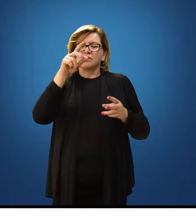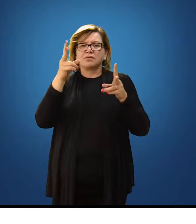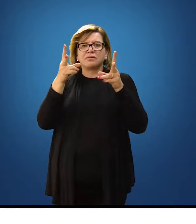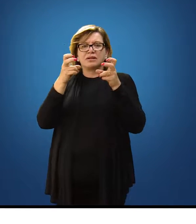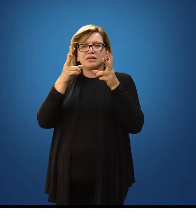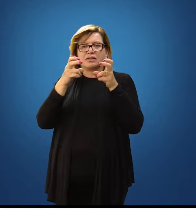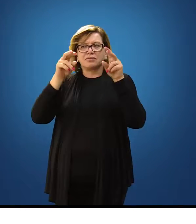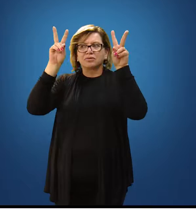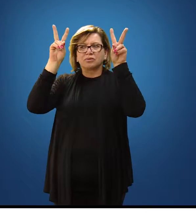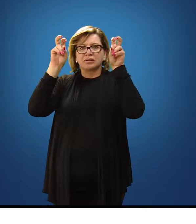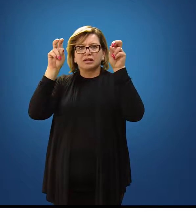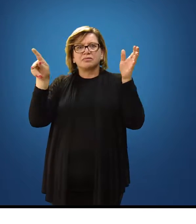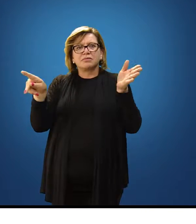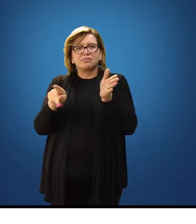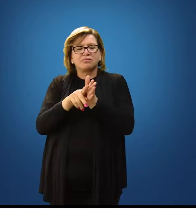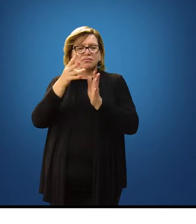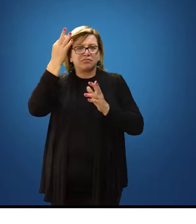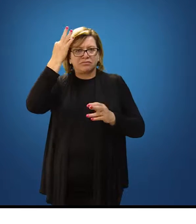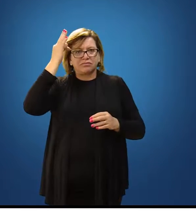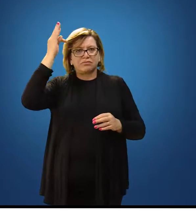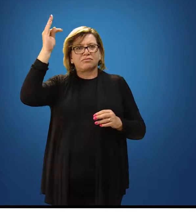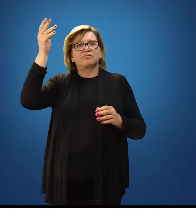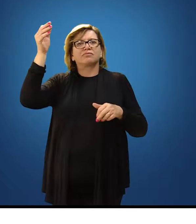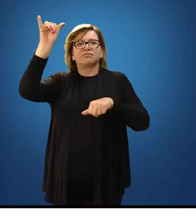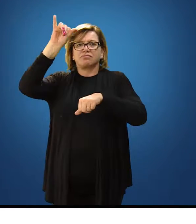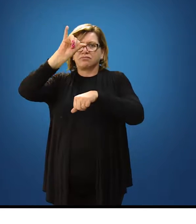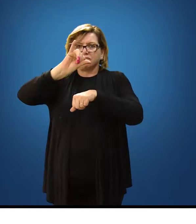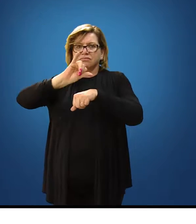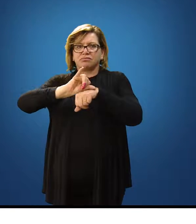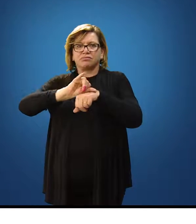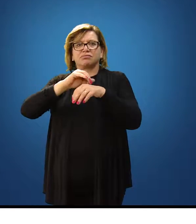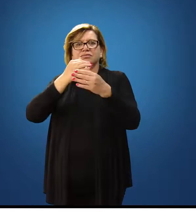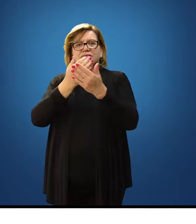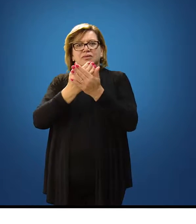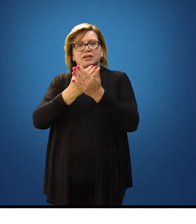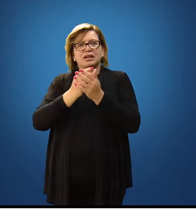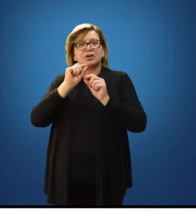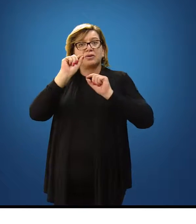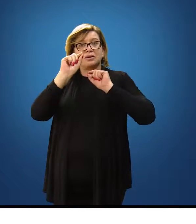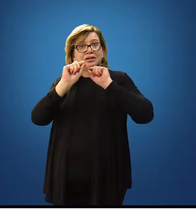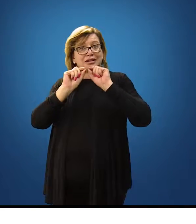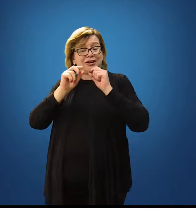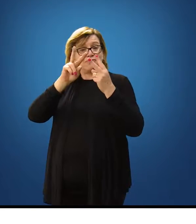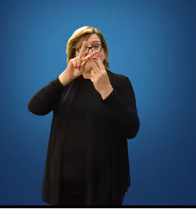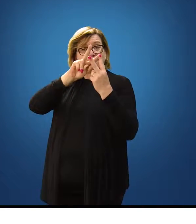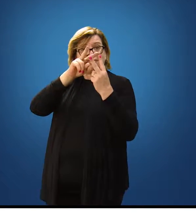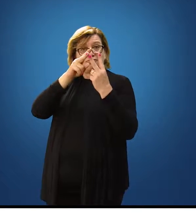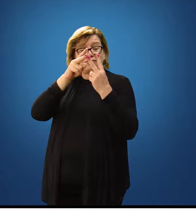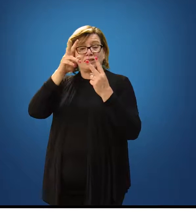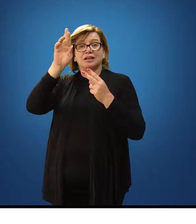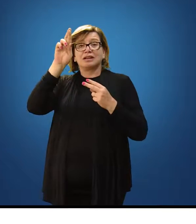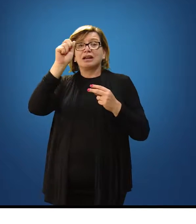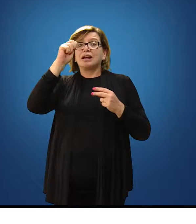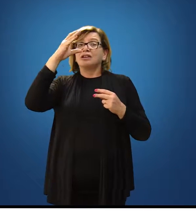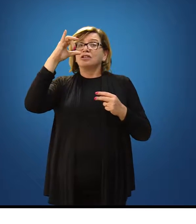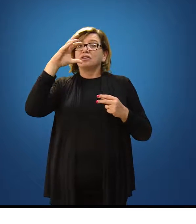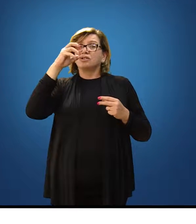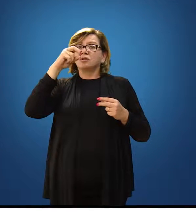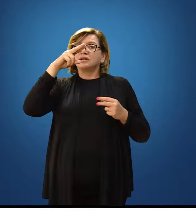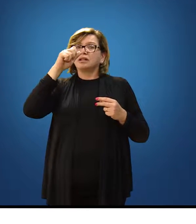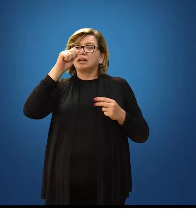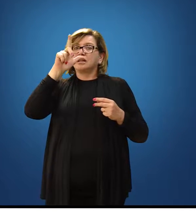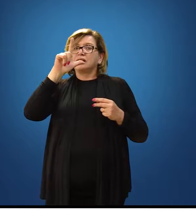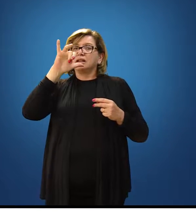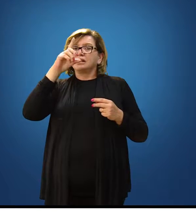teórica central do estudo é tensão entre racionalidade substantiva e instrumental. O contexto